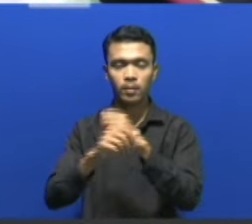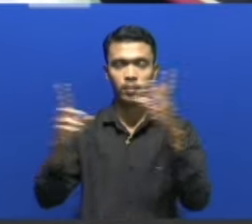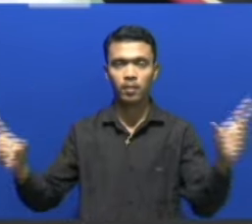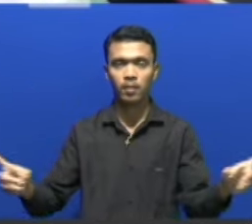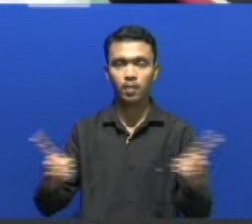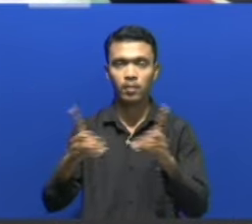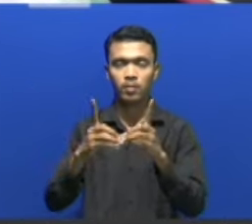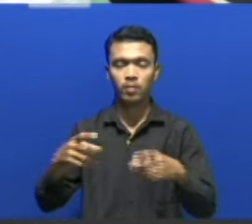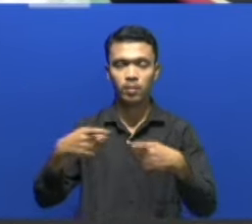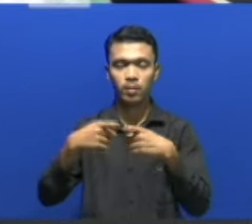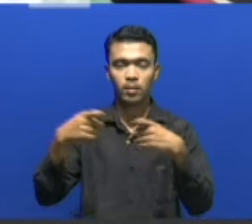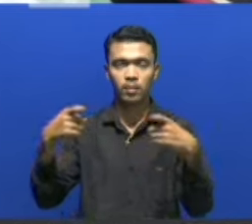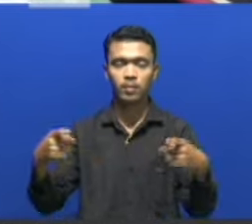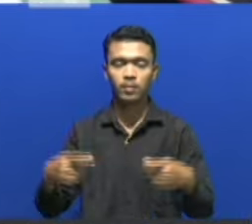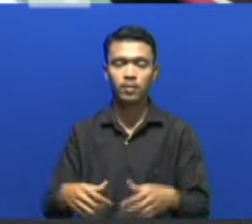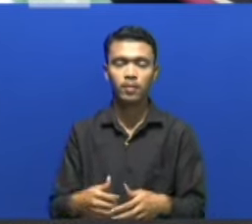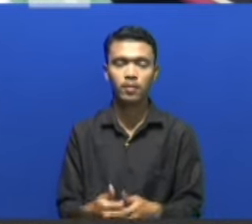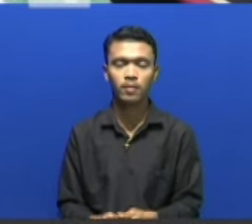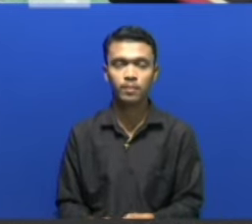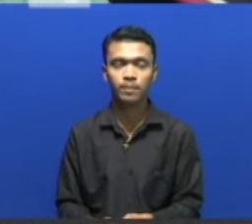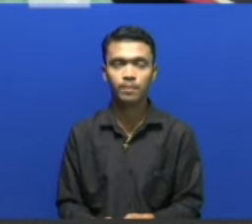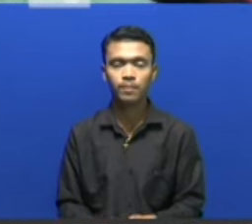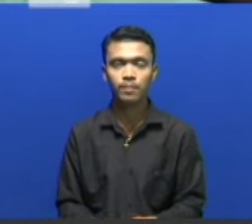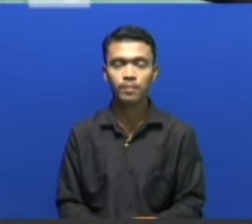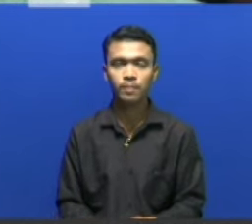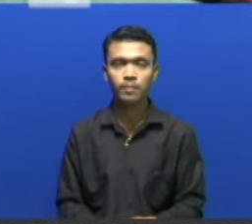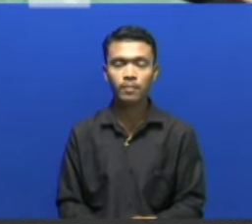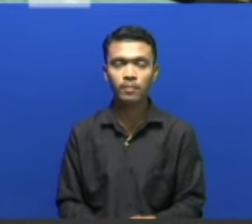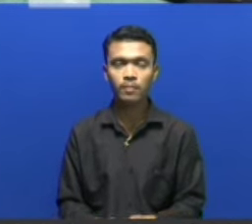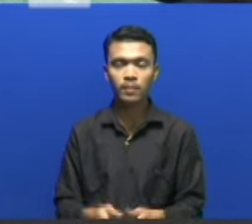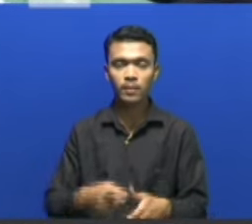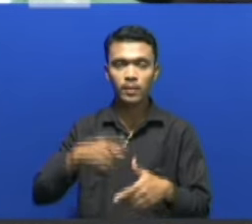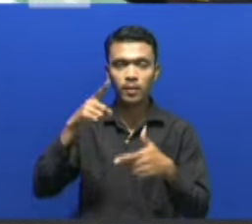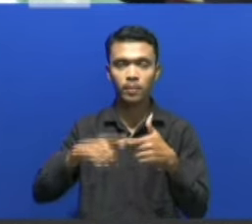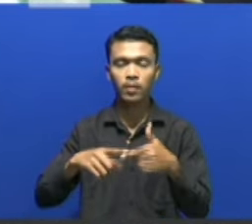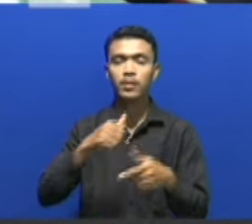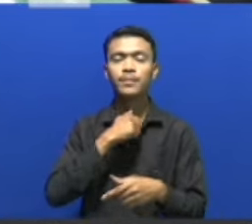malo e momento atu parpasimu amu bispo belo fila husi